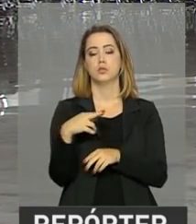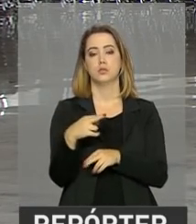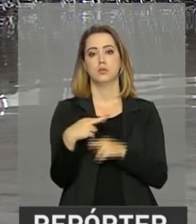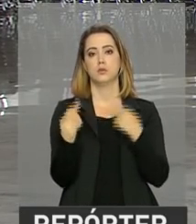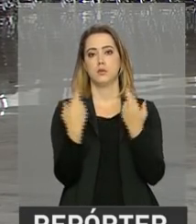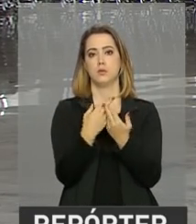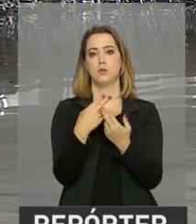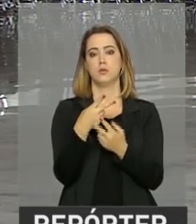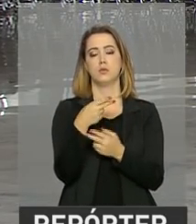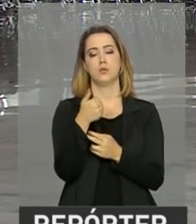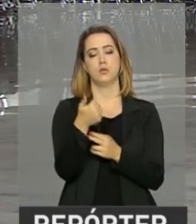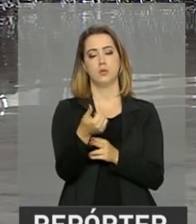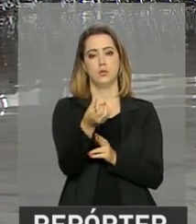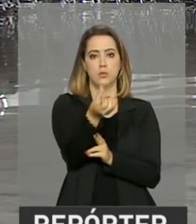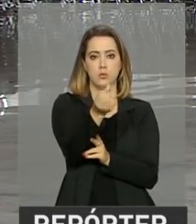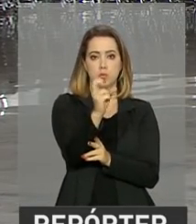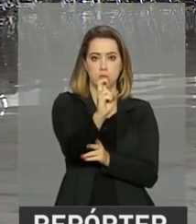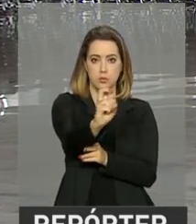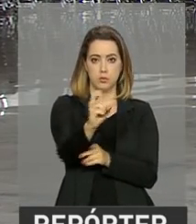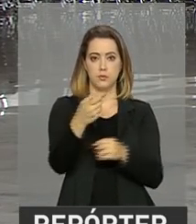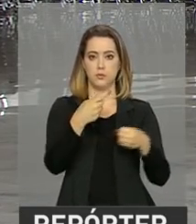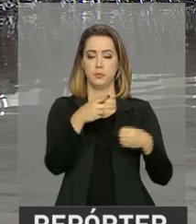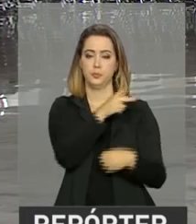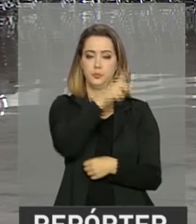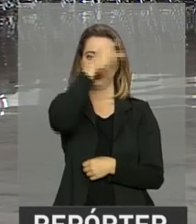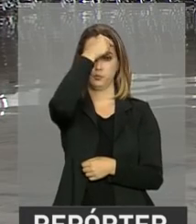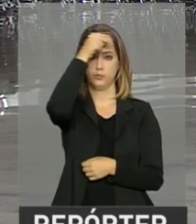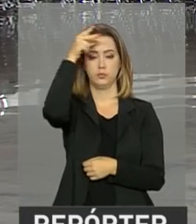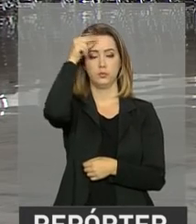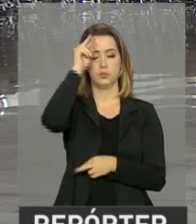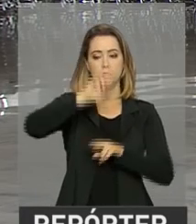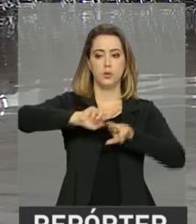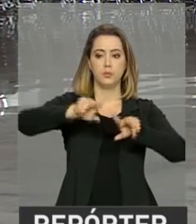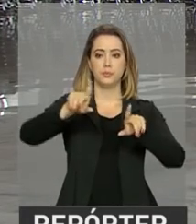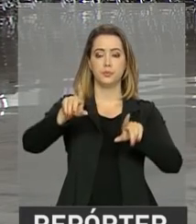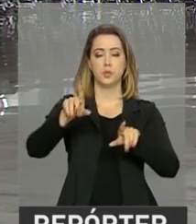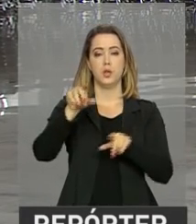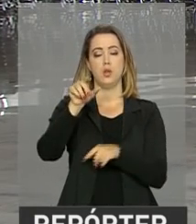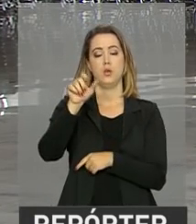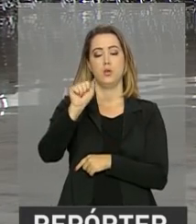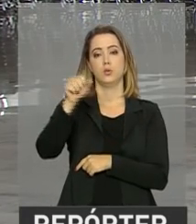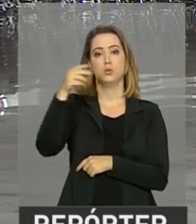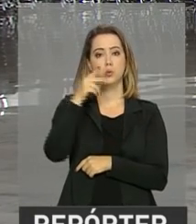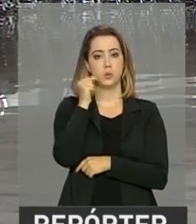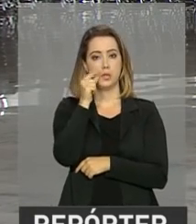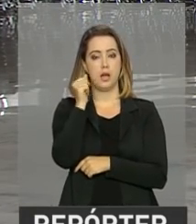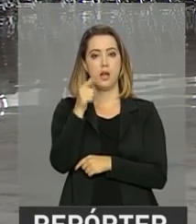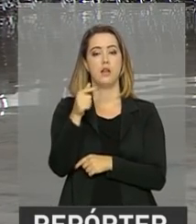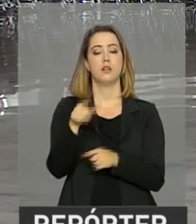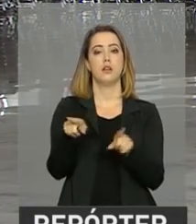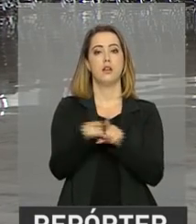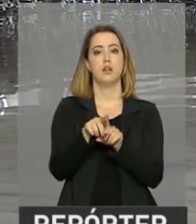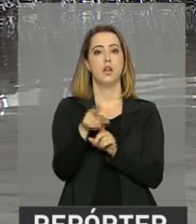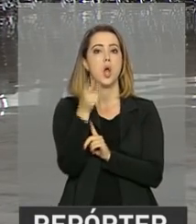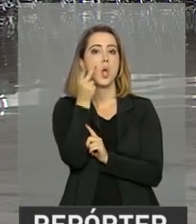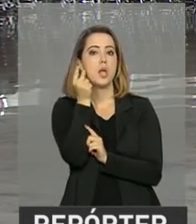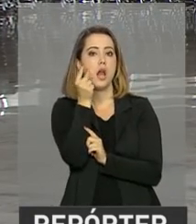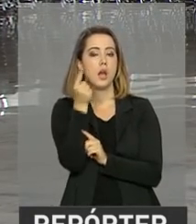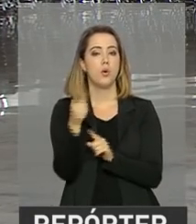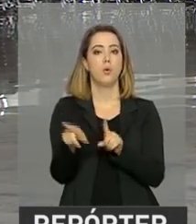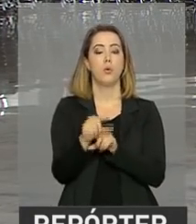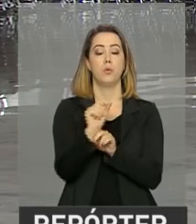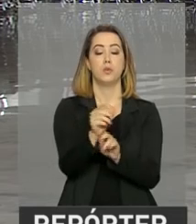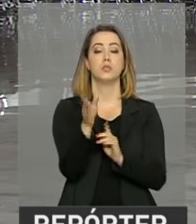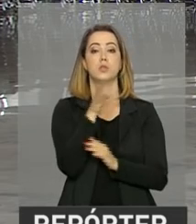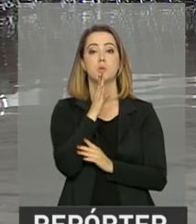prefeitos eleitos e reeleitos dos estados do ceará e alagoas eles conheceram o funcionamento das linhas